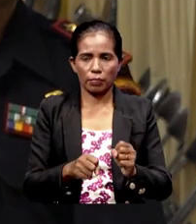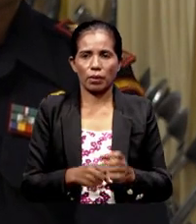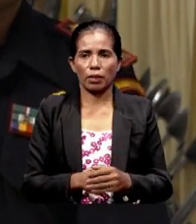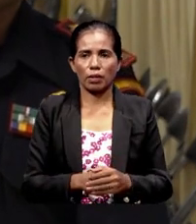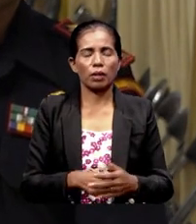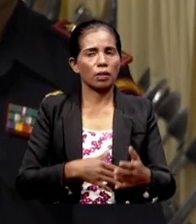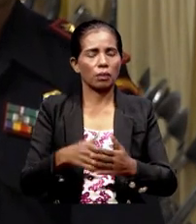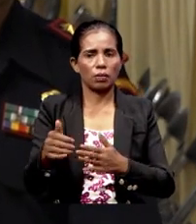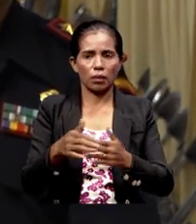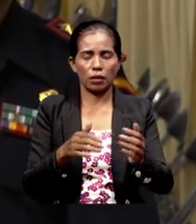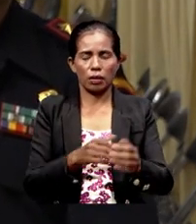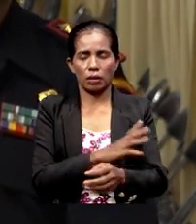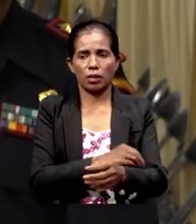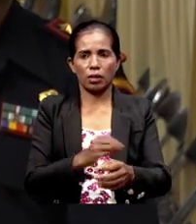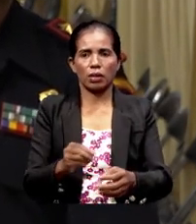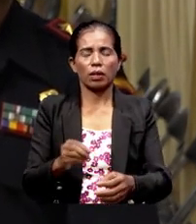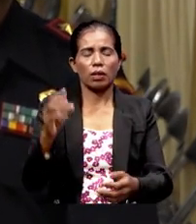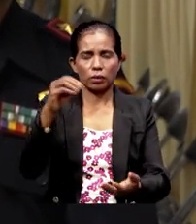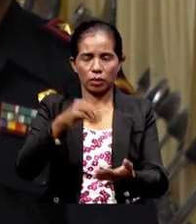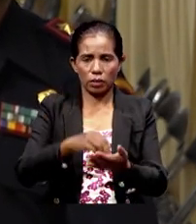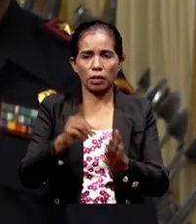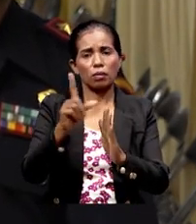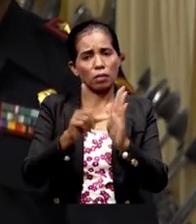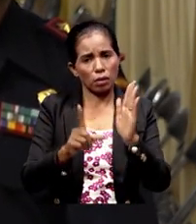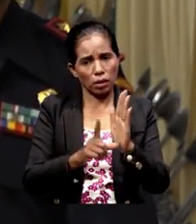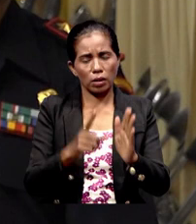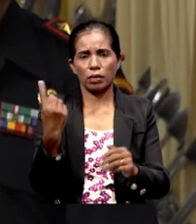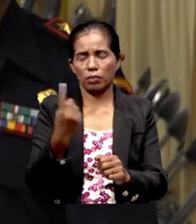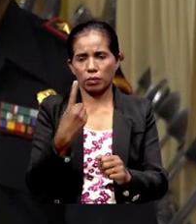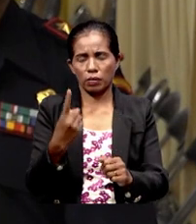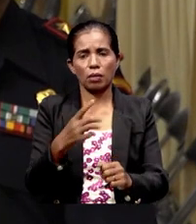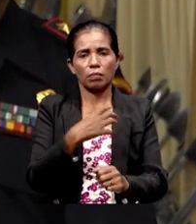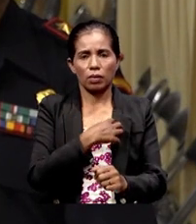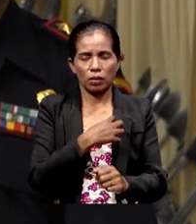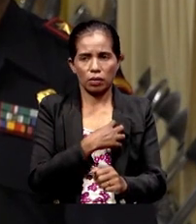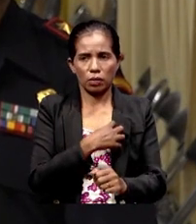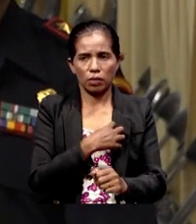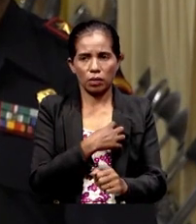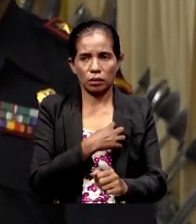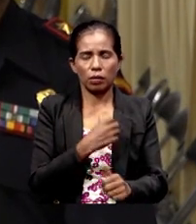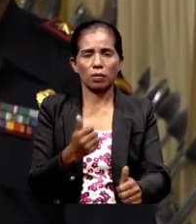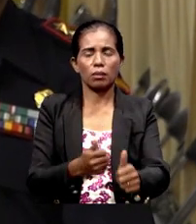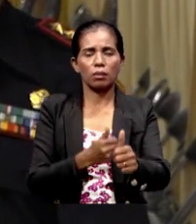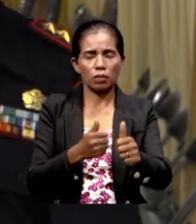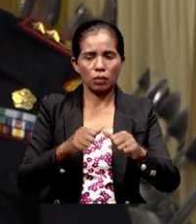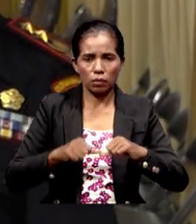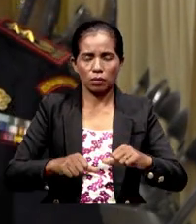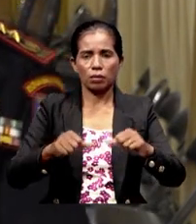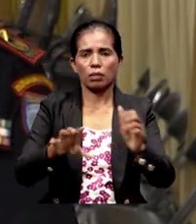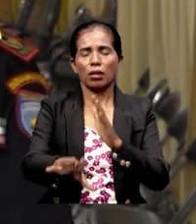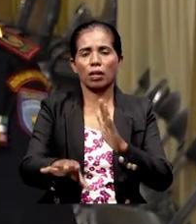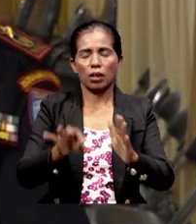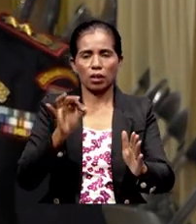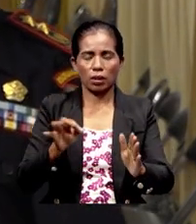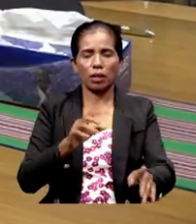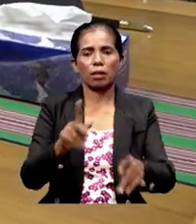qualquer intervenção né além de a tu mantém lei ou ordem polícia mos continua reta simpatia o